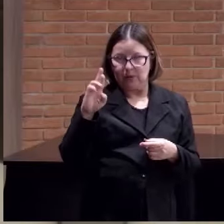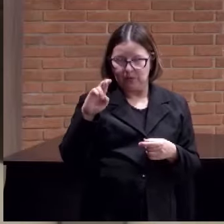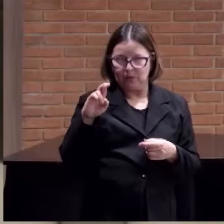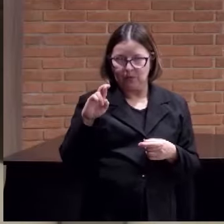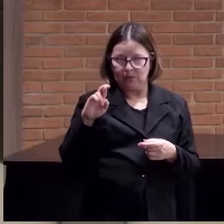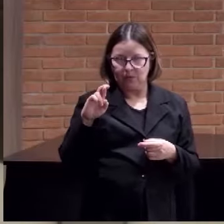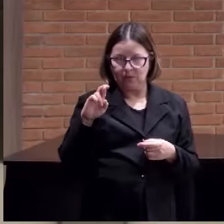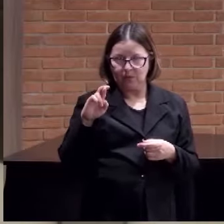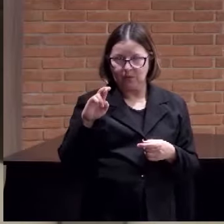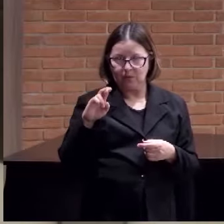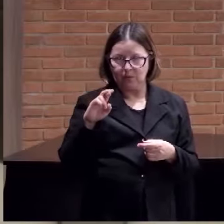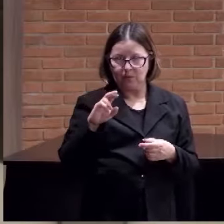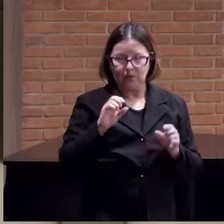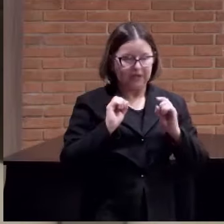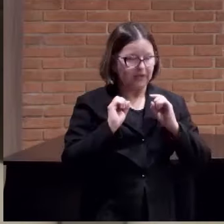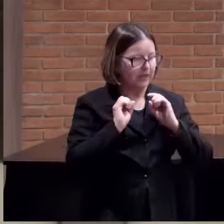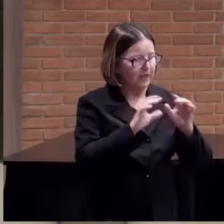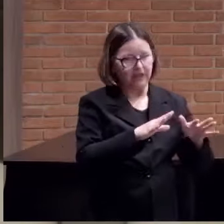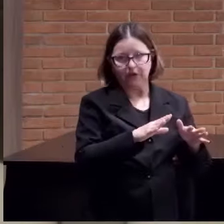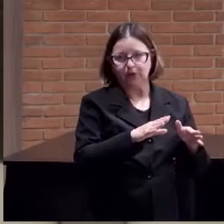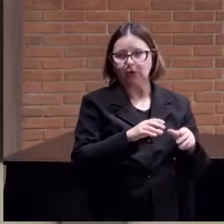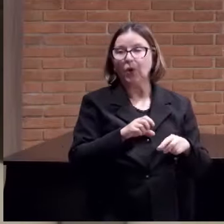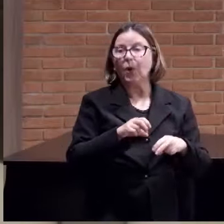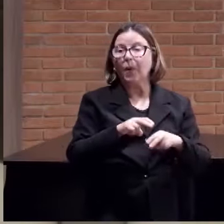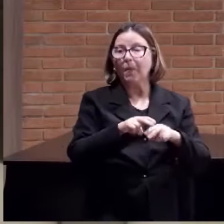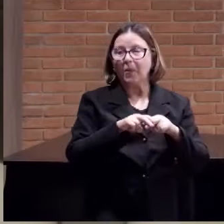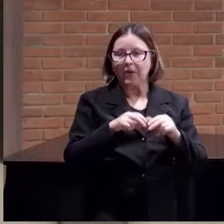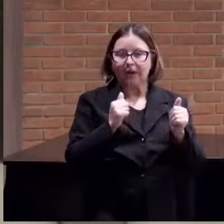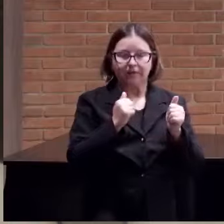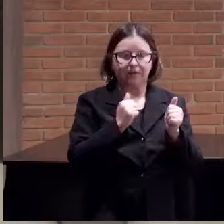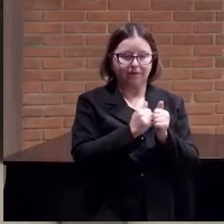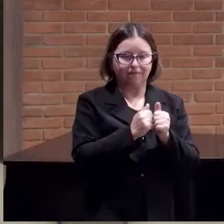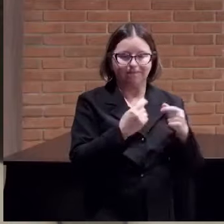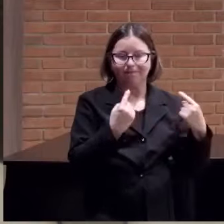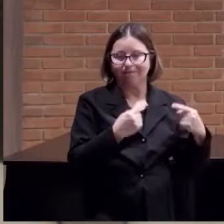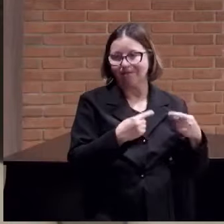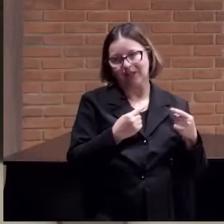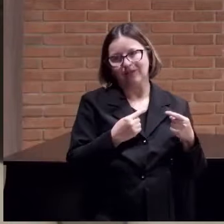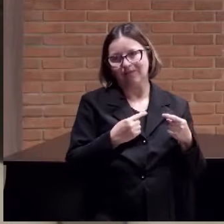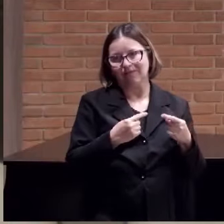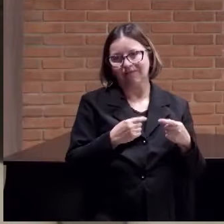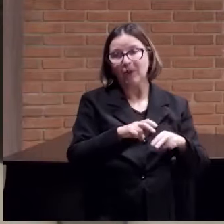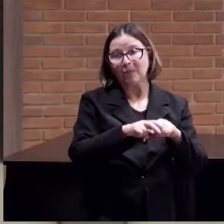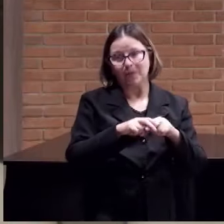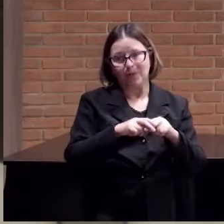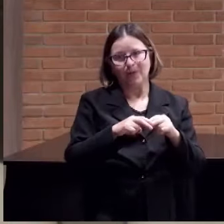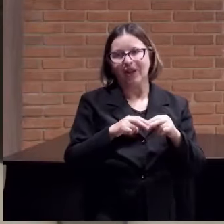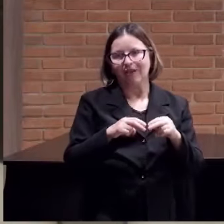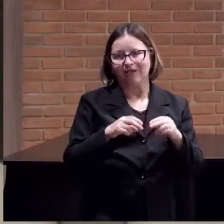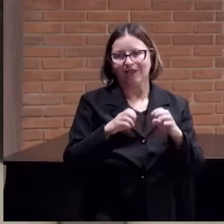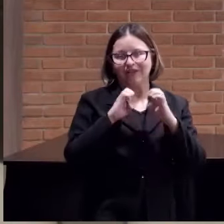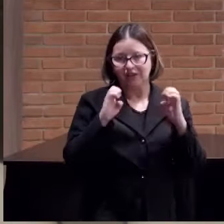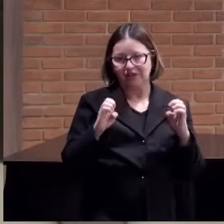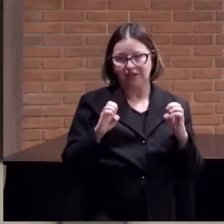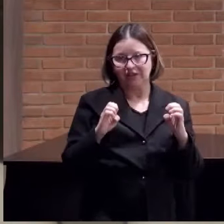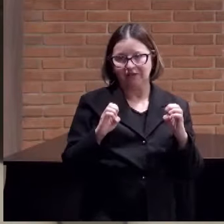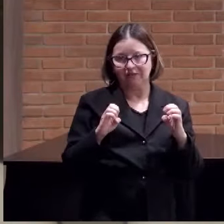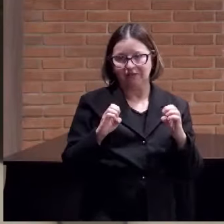perseguição contra o Evangelho. E ele chegou a dizer, é impossível você ser cristão e ser